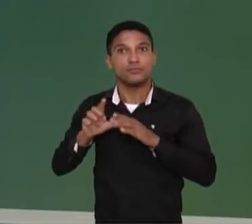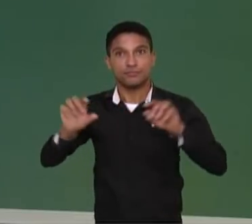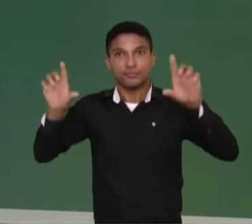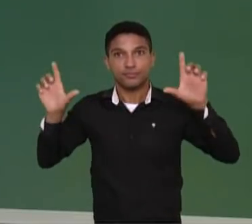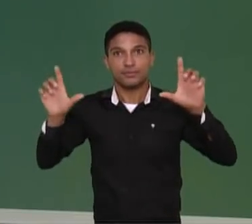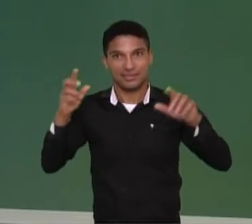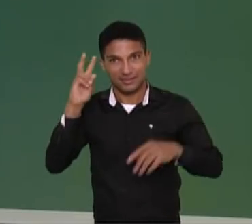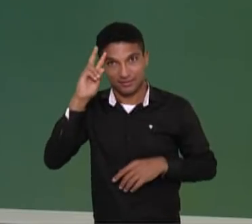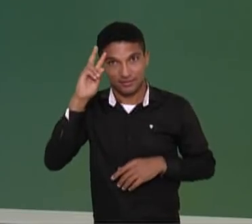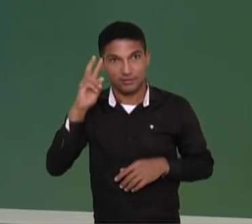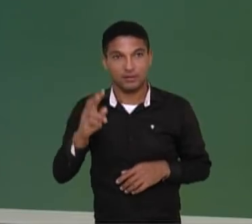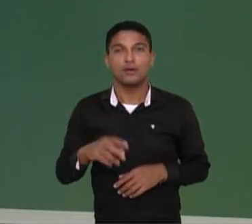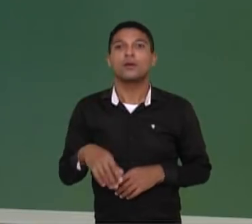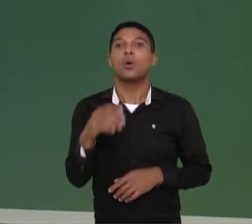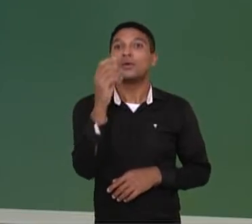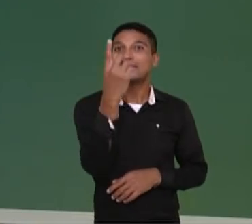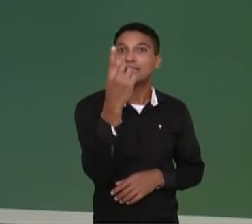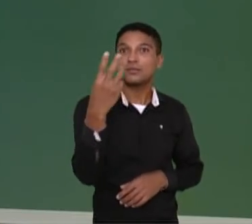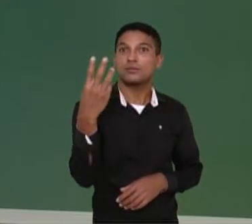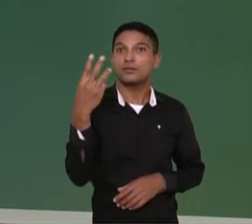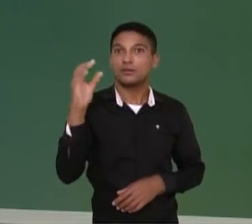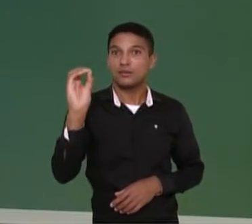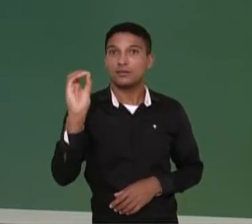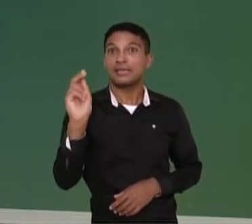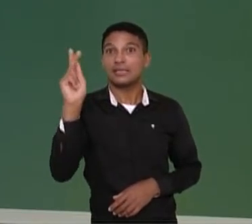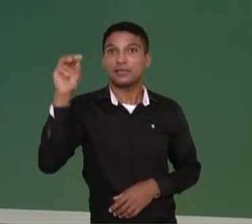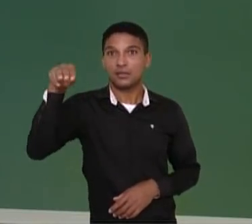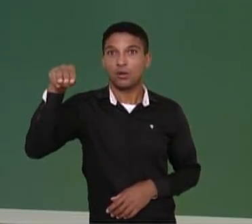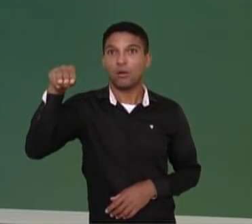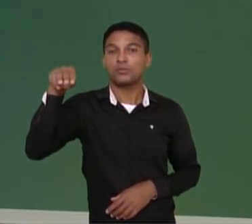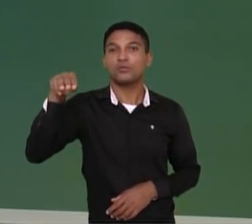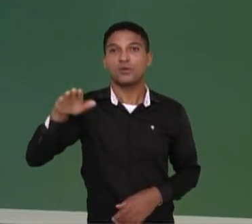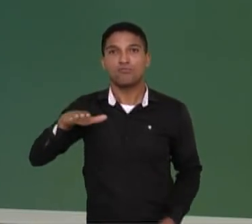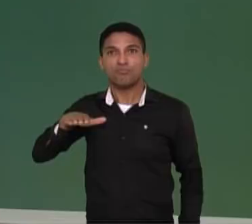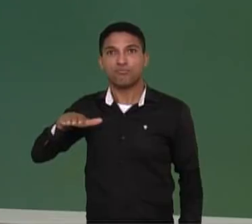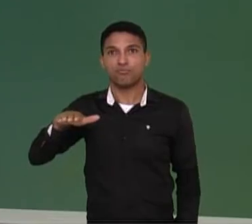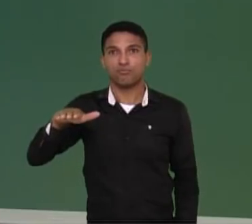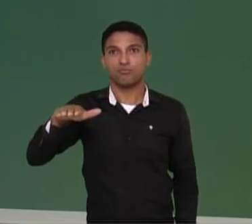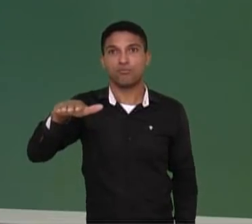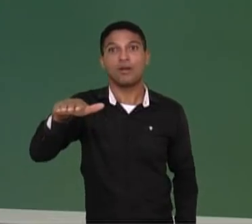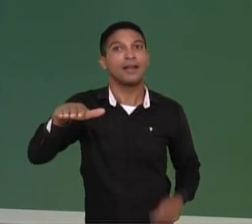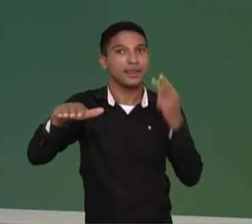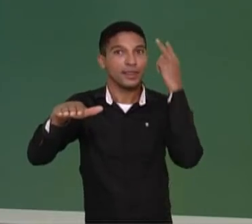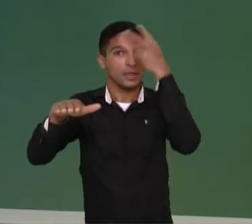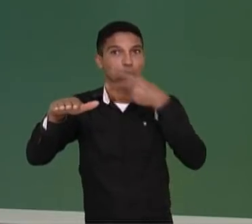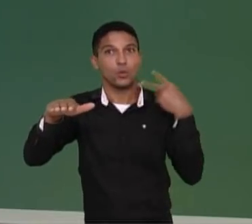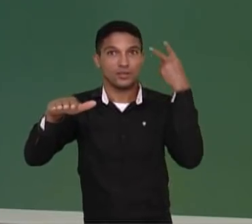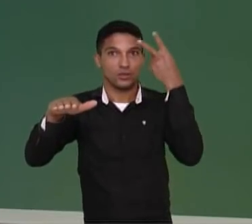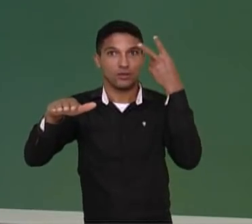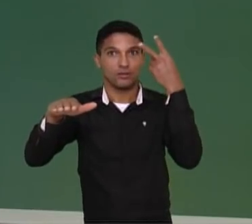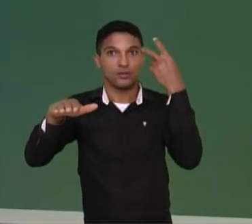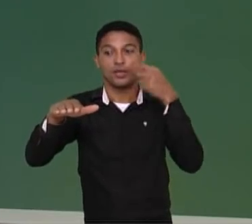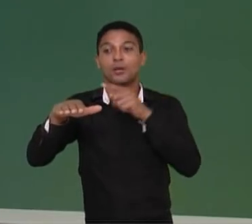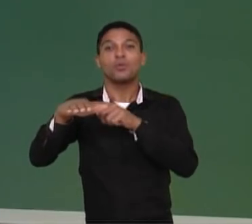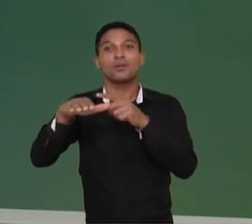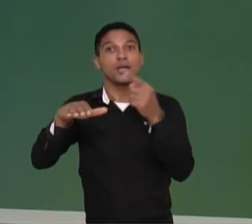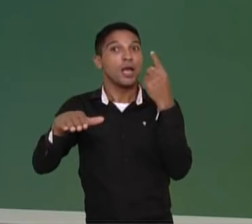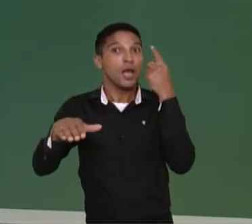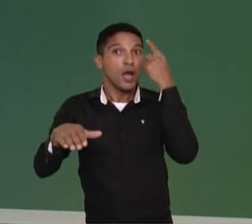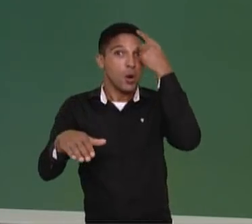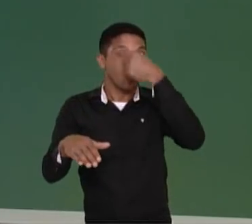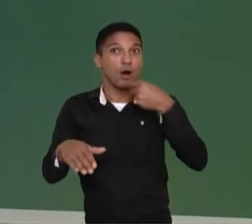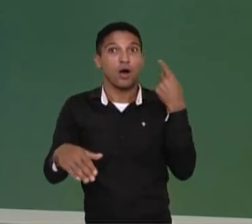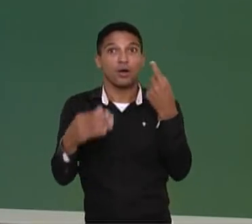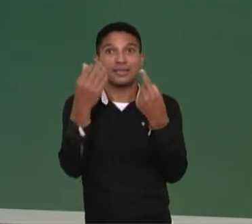anda 130 km, você gastou 2 horas, porque a velocidade média é de 65 por hora. Né?